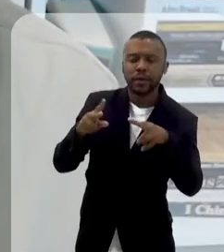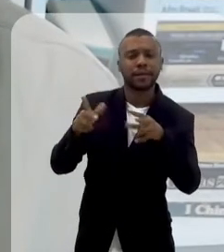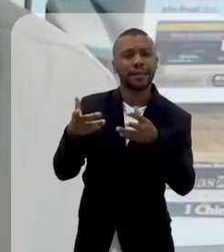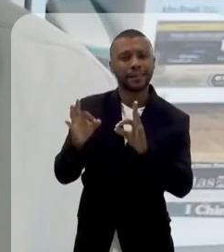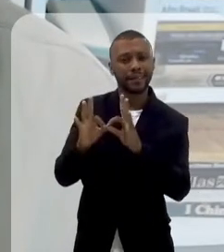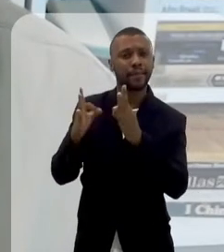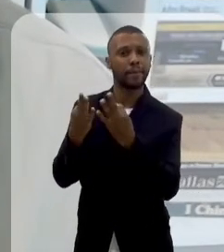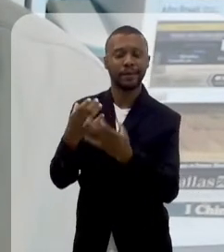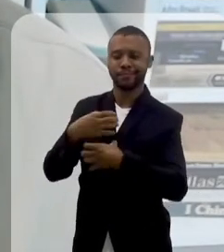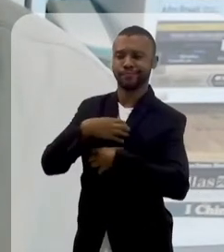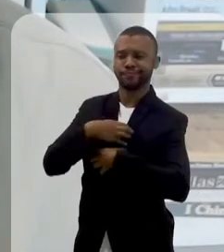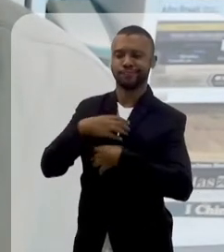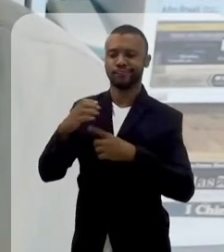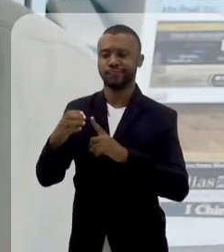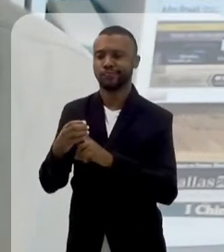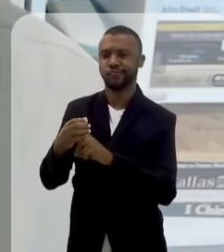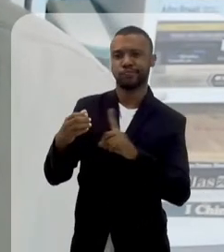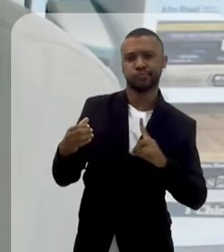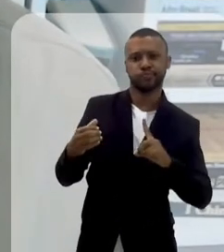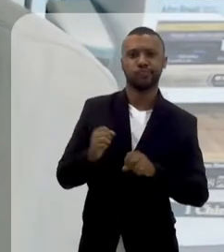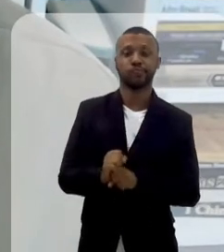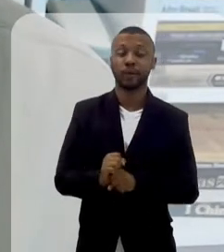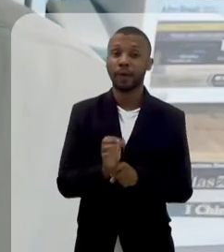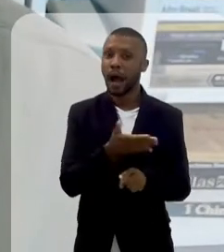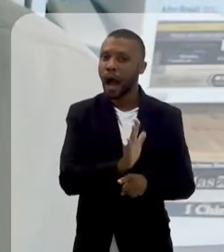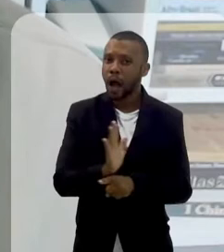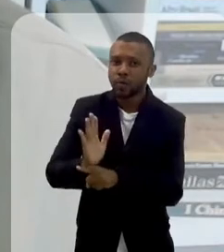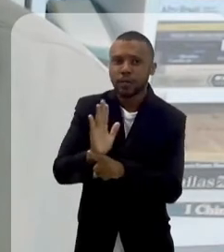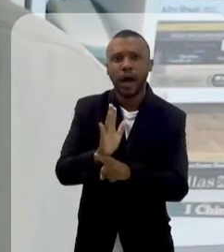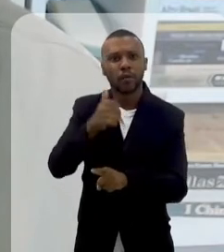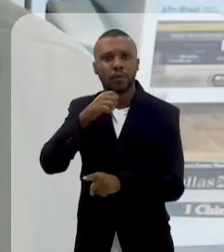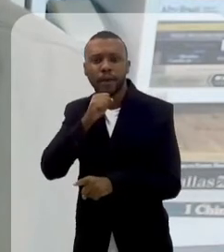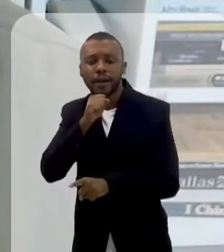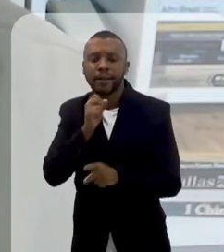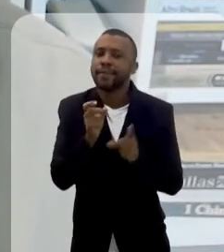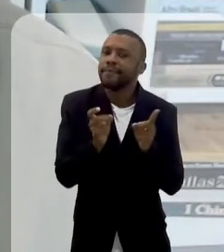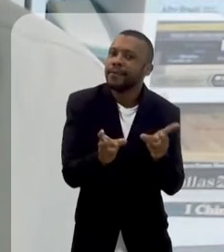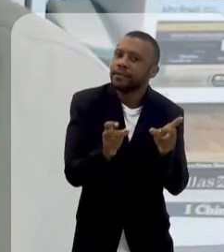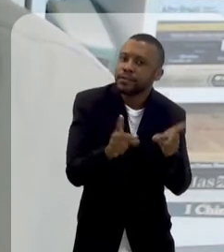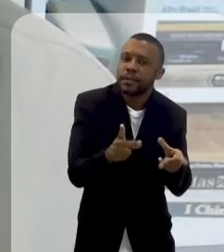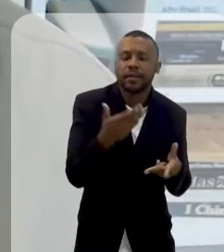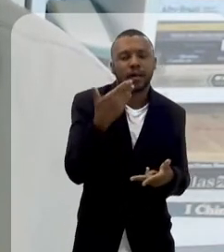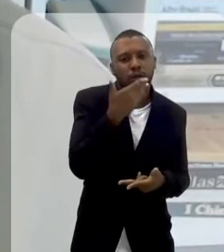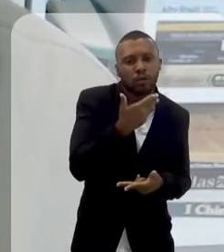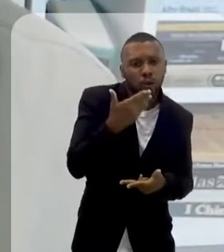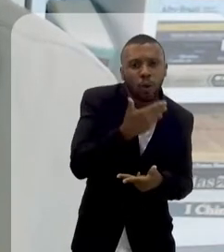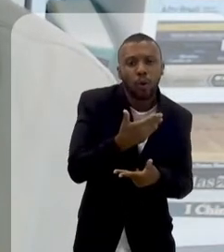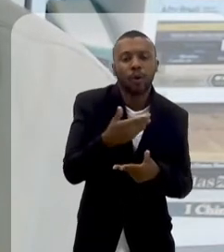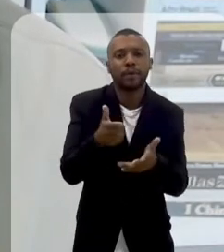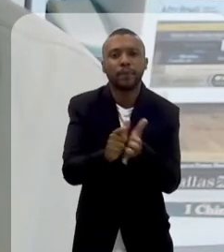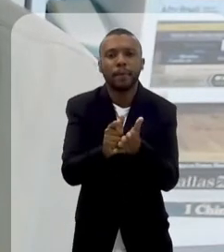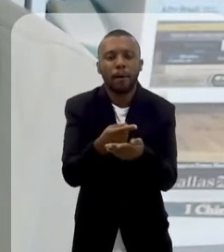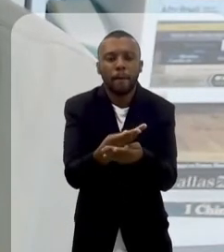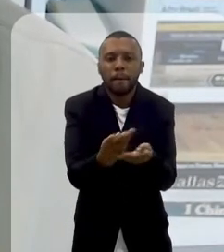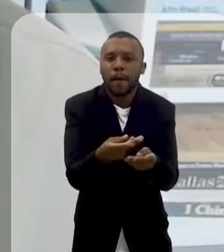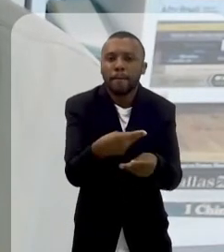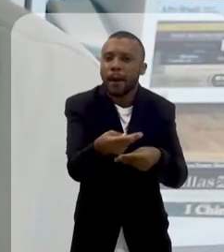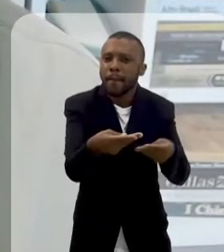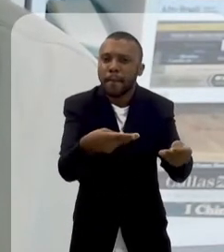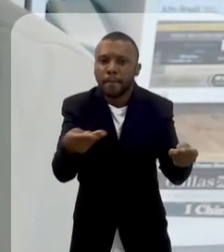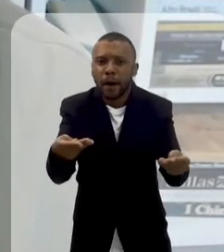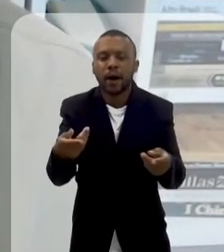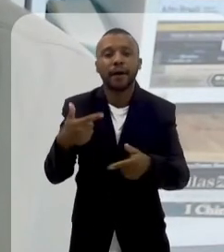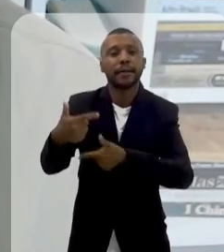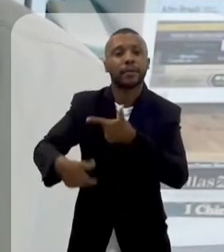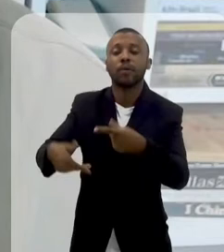parentesco entre ambos. Para ajudar sua mãe, trabalha entregando panfletos, vendendo pamonha e também como mensageiro e recepcionista na